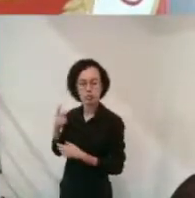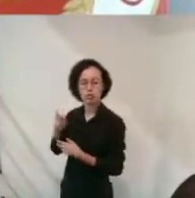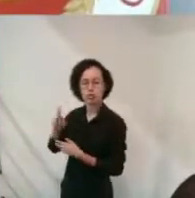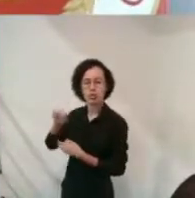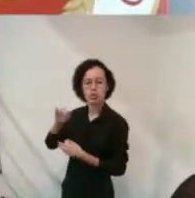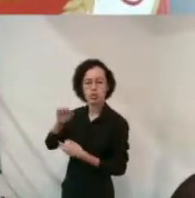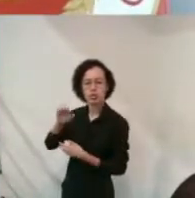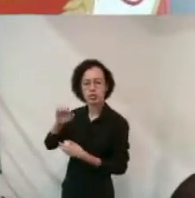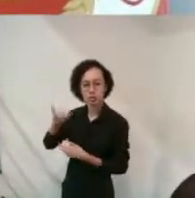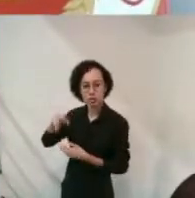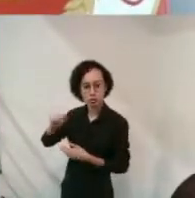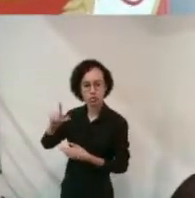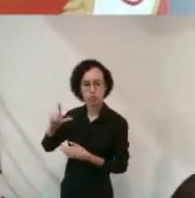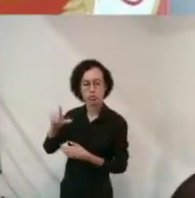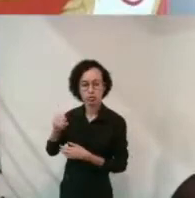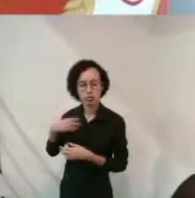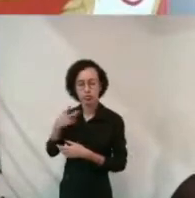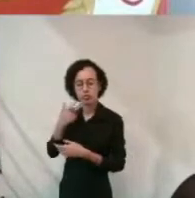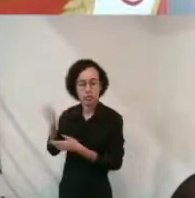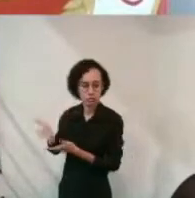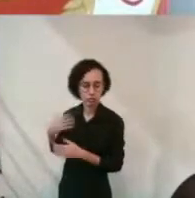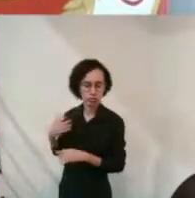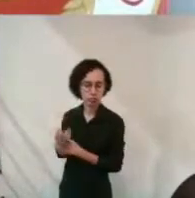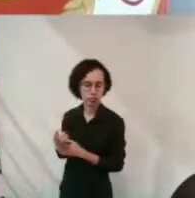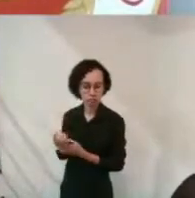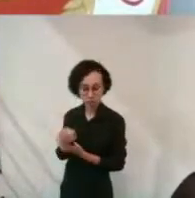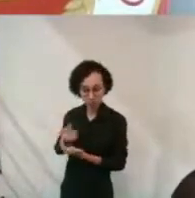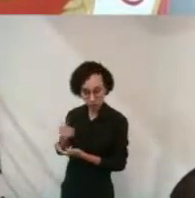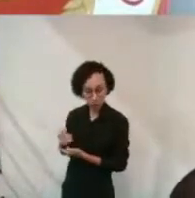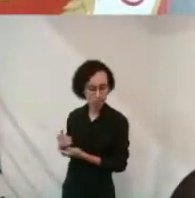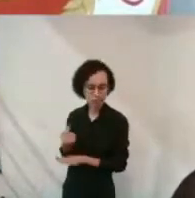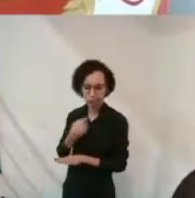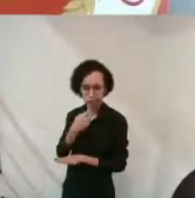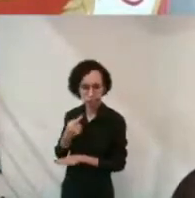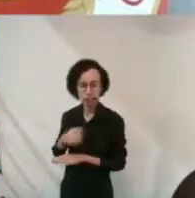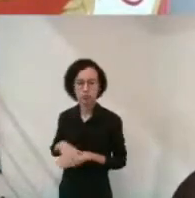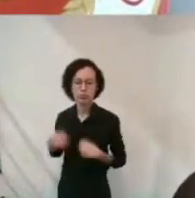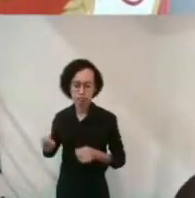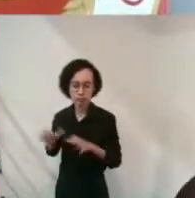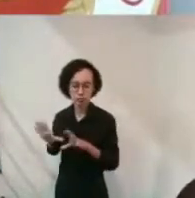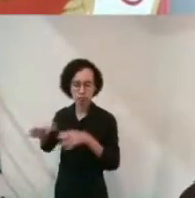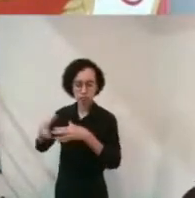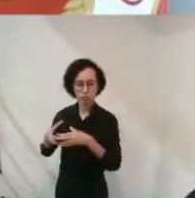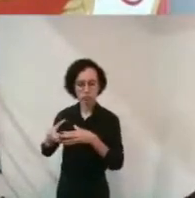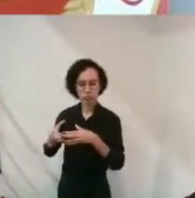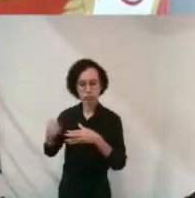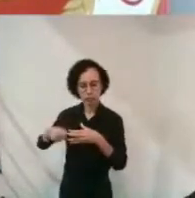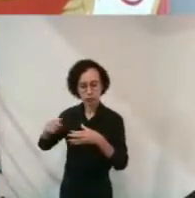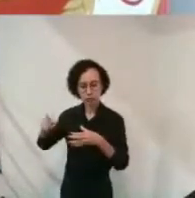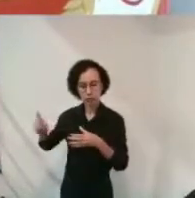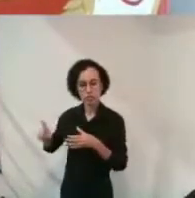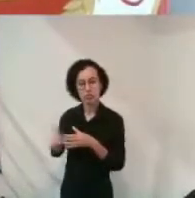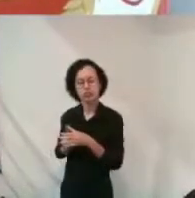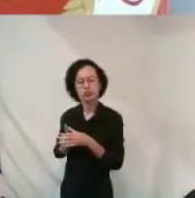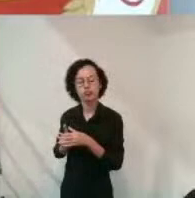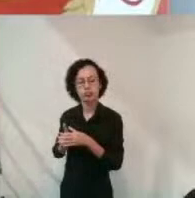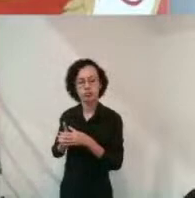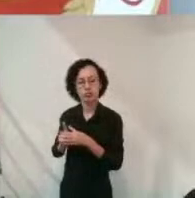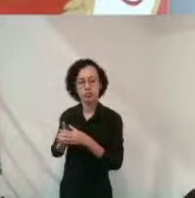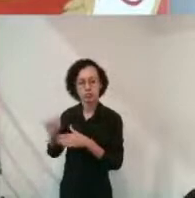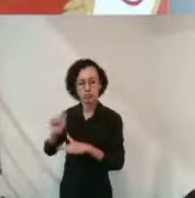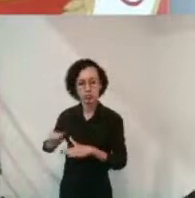essa mesma máxima, ninguém faz nada sozinho. Então, se não estiver associado ou cooperado, não pode